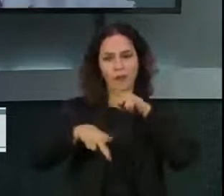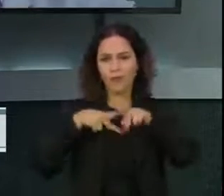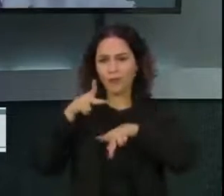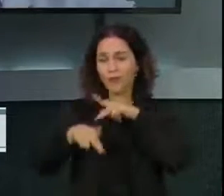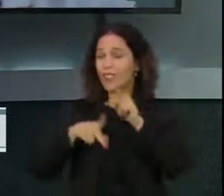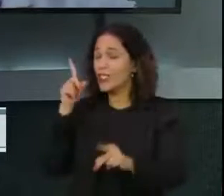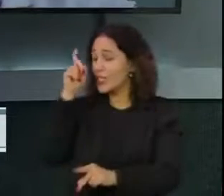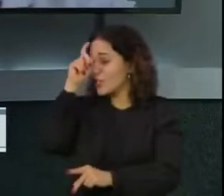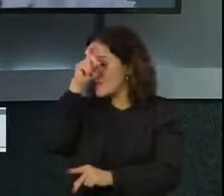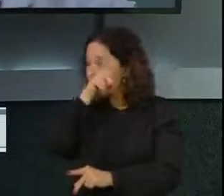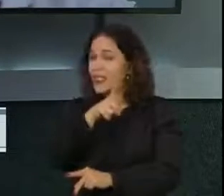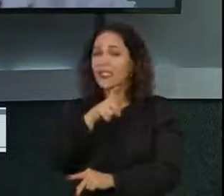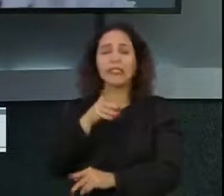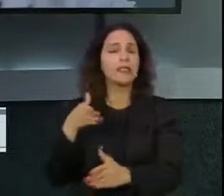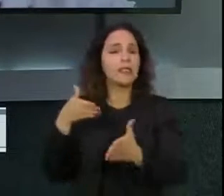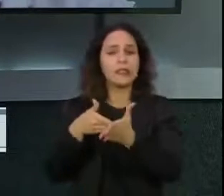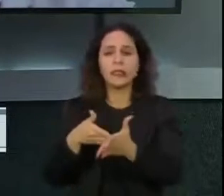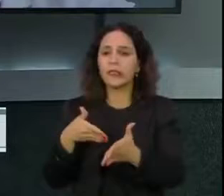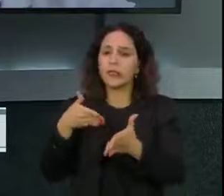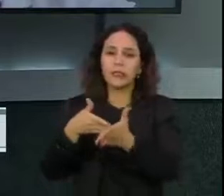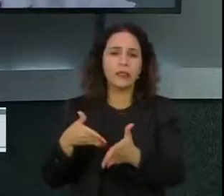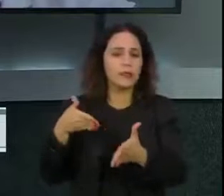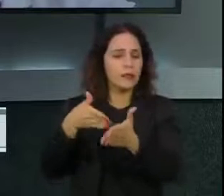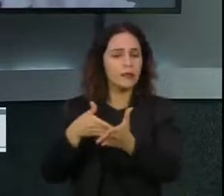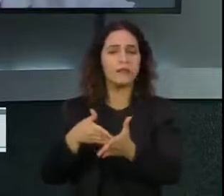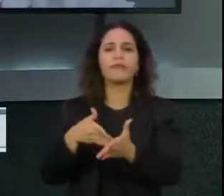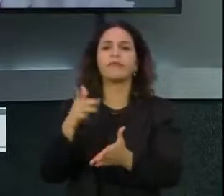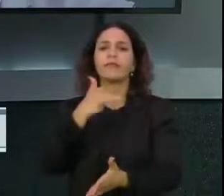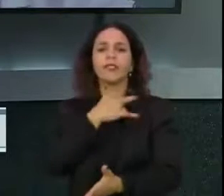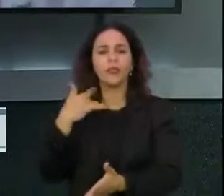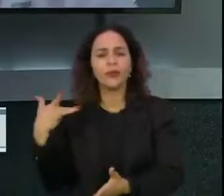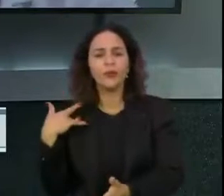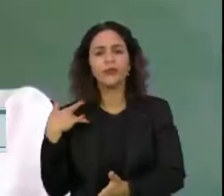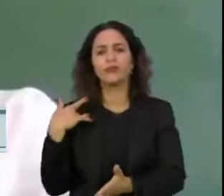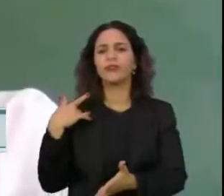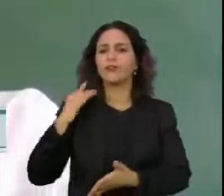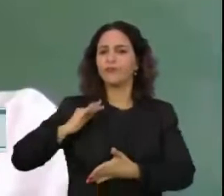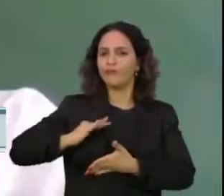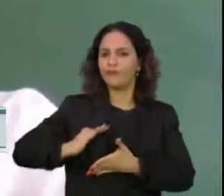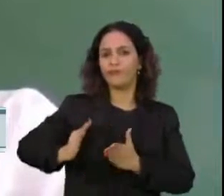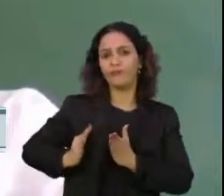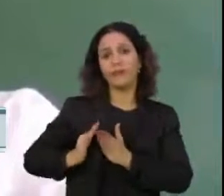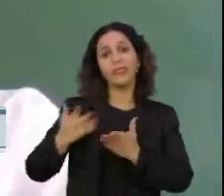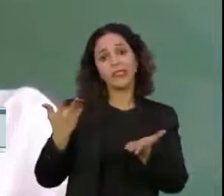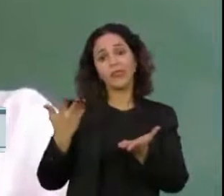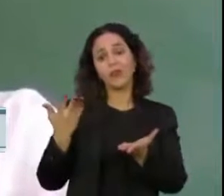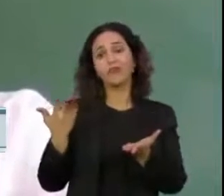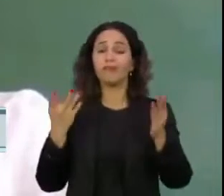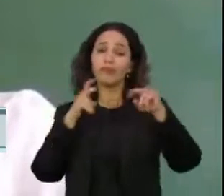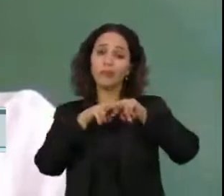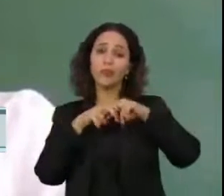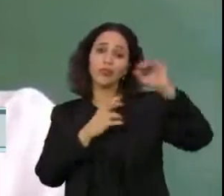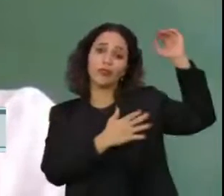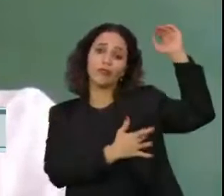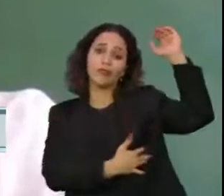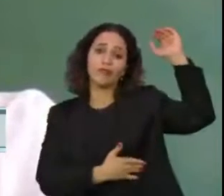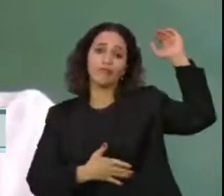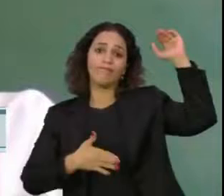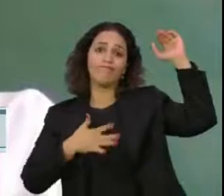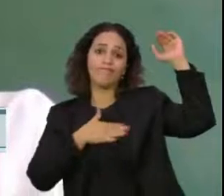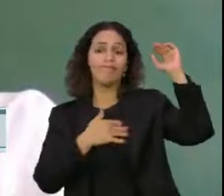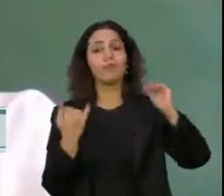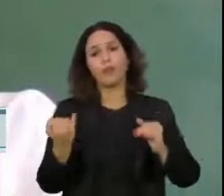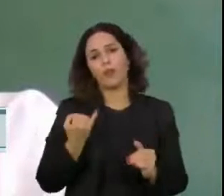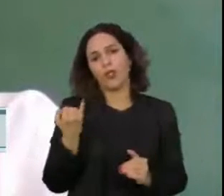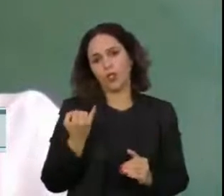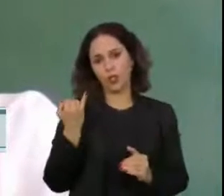difícil acesso ao sistema de saúde, ao exame de mamografia, o autoexame ganha mais importância.